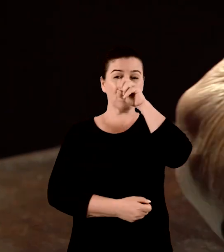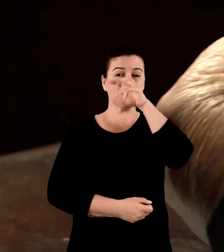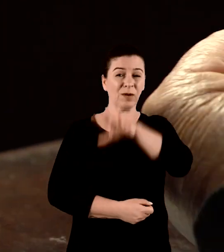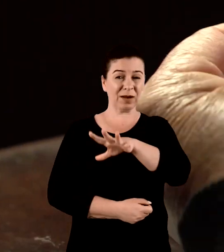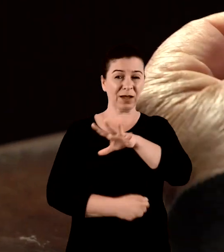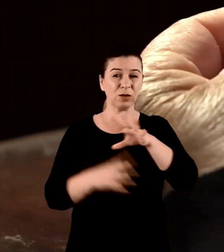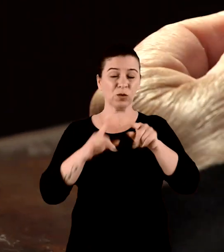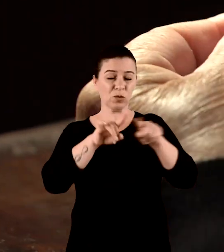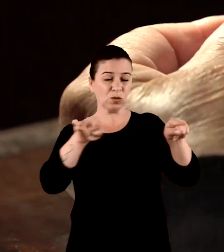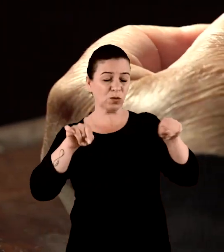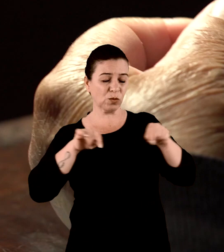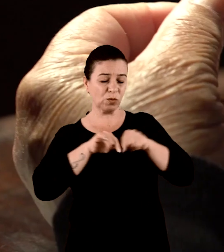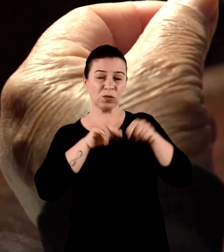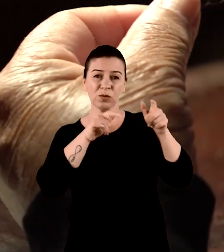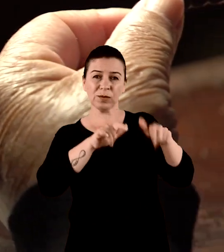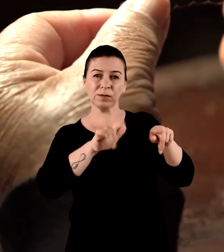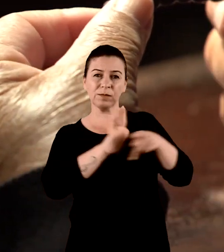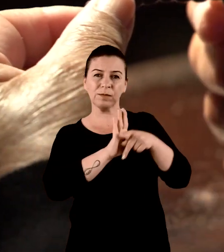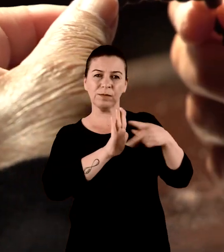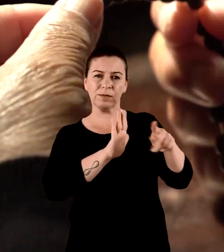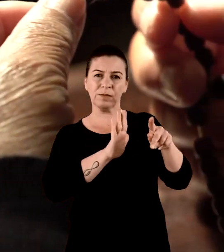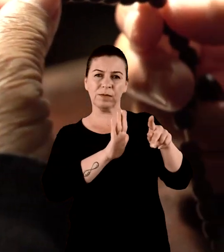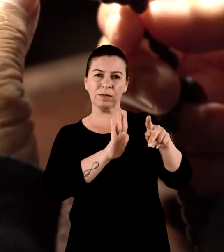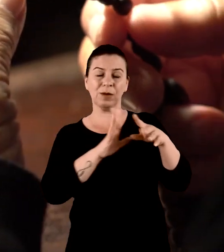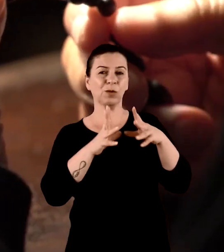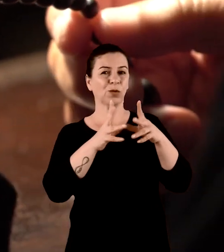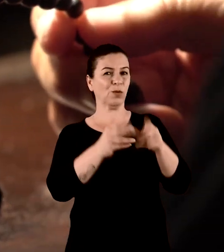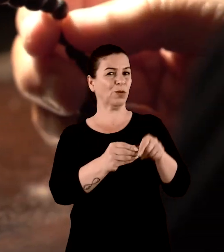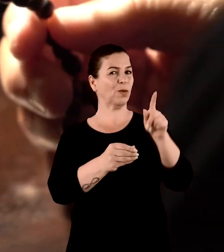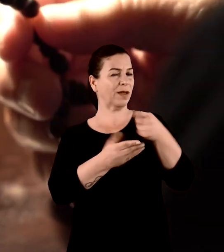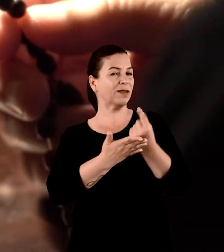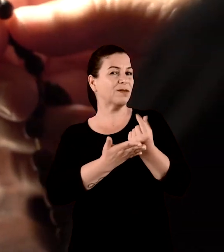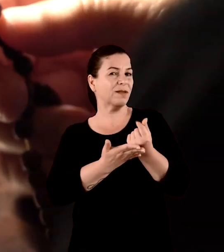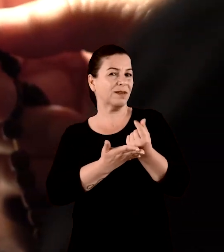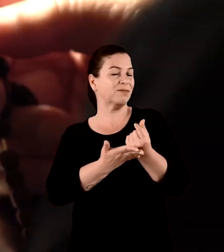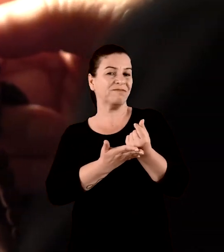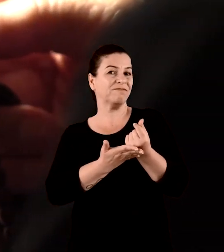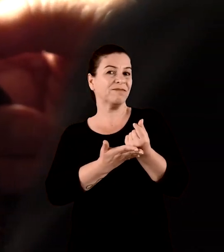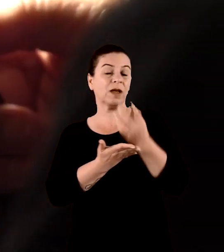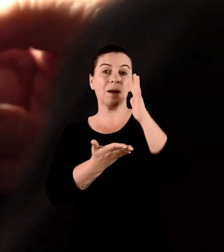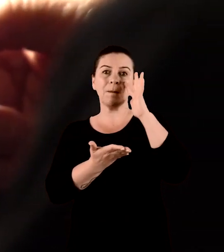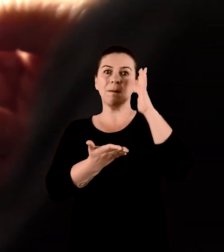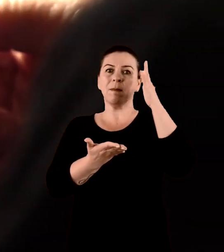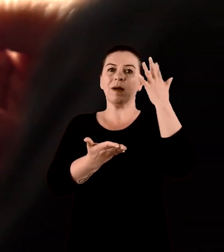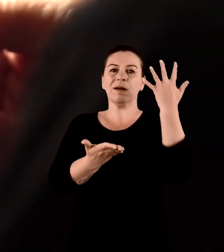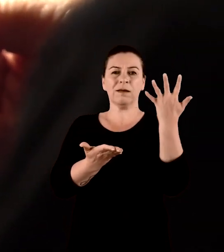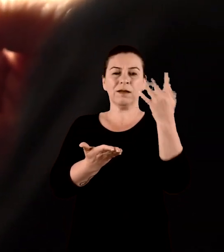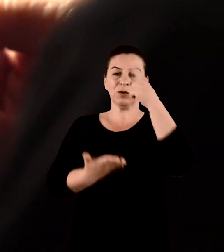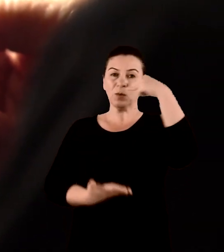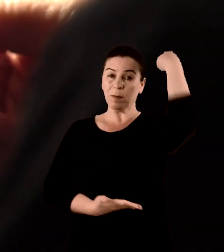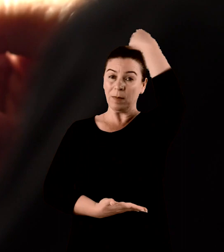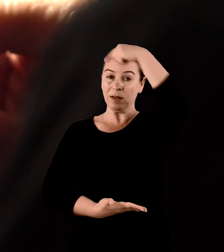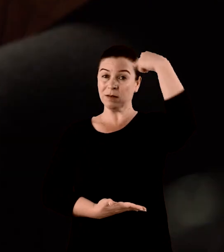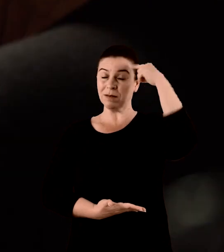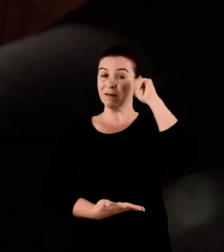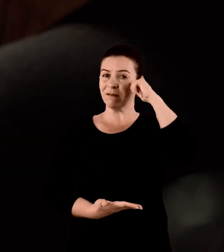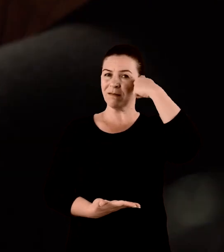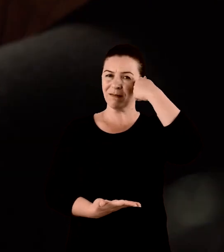eram violentos nas senzalas, mas tudo se cobria com dinheiro. Aí aparece uma santa